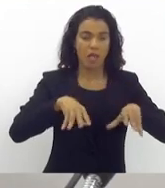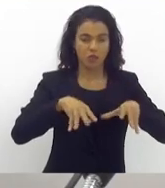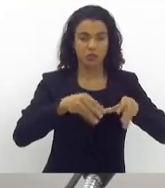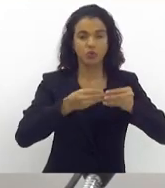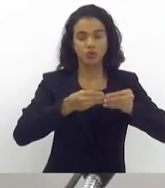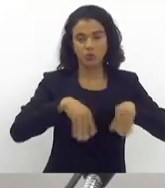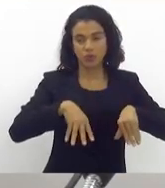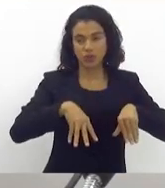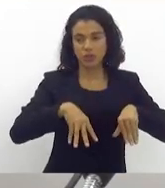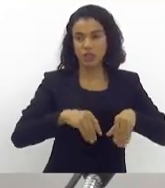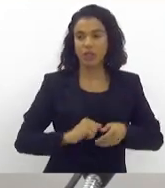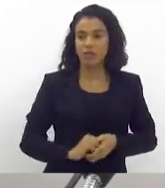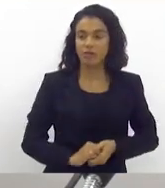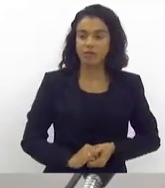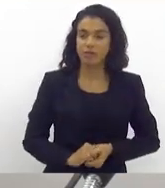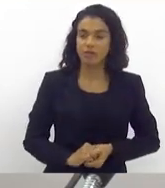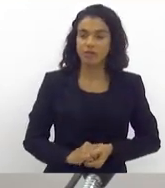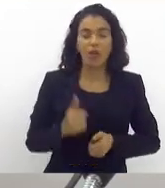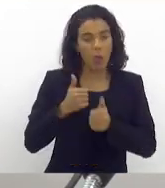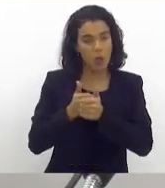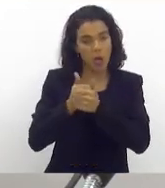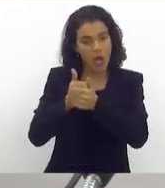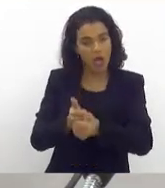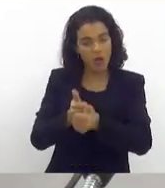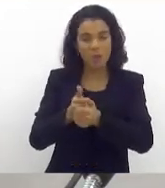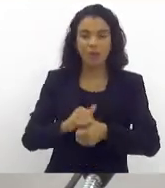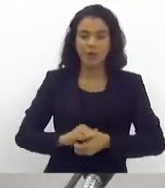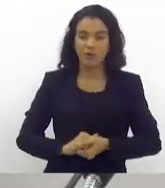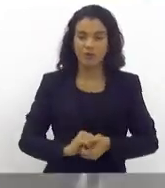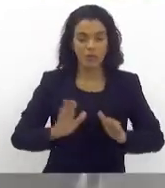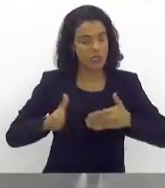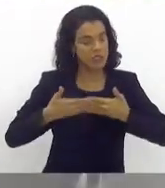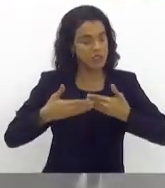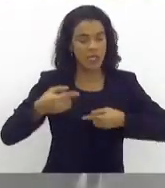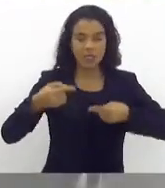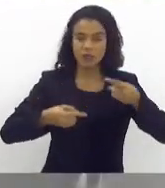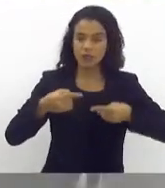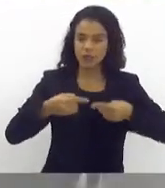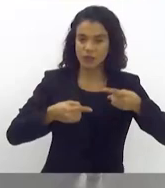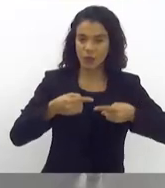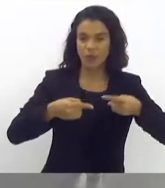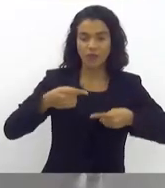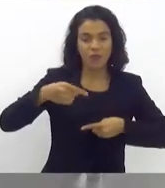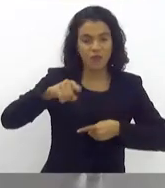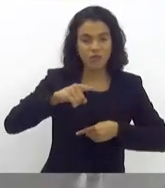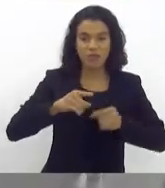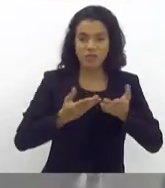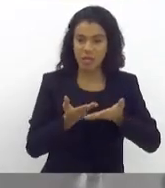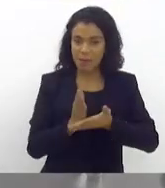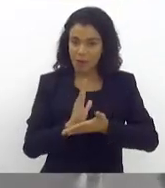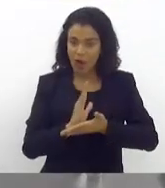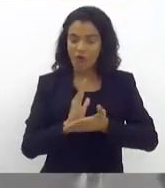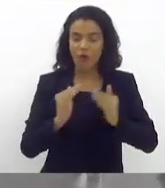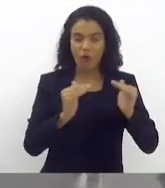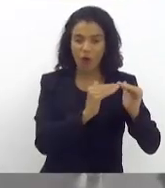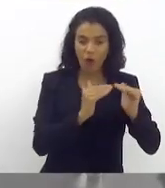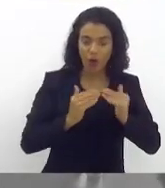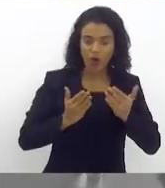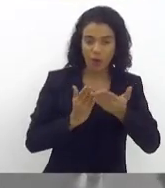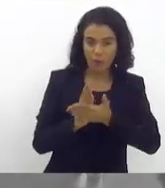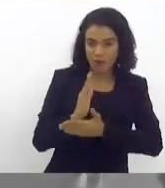à lei existente. Eu acompanho, Vossa Excelência. Então, encerrada a discussão. Aqueles que aprovam o